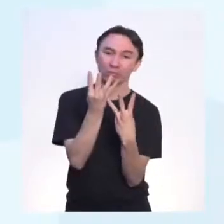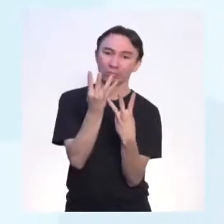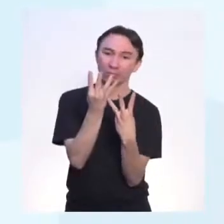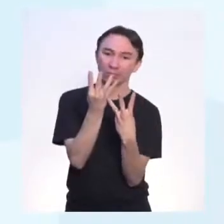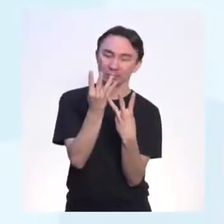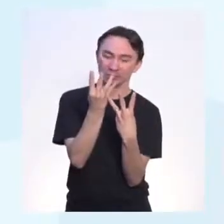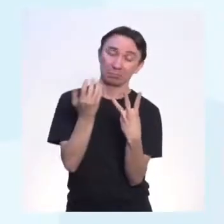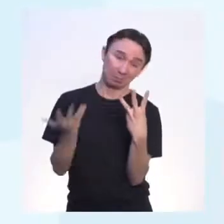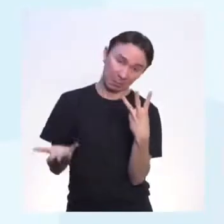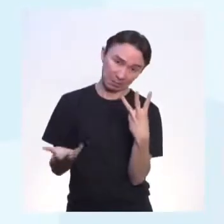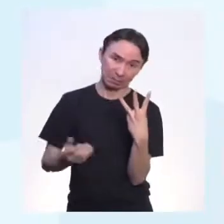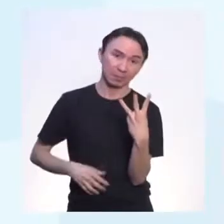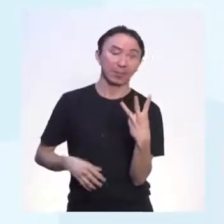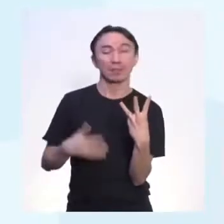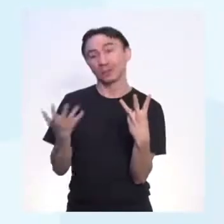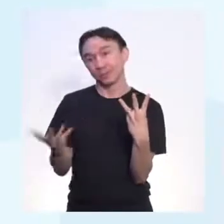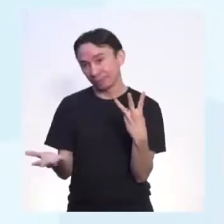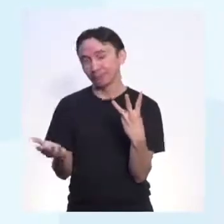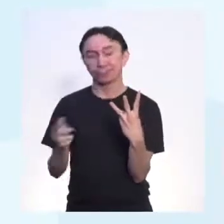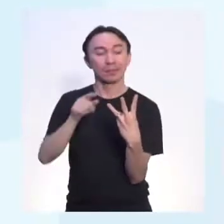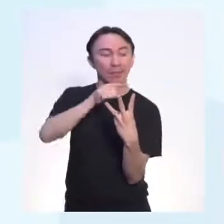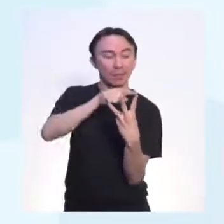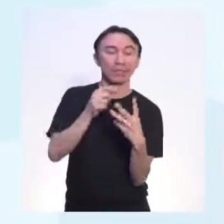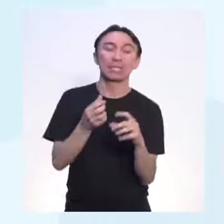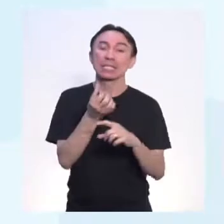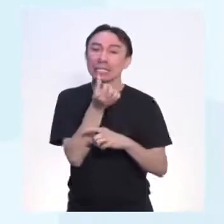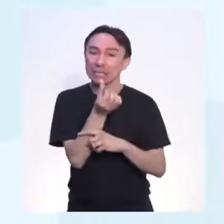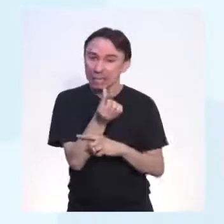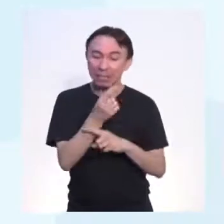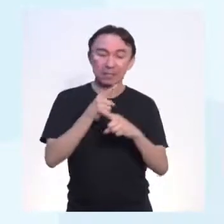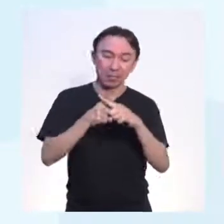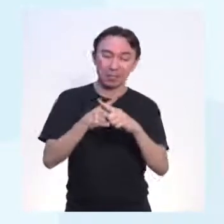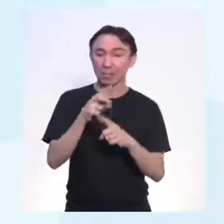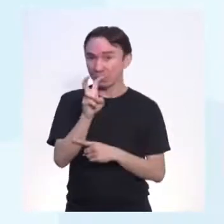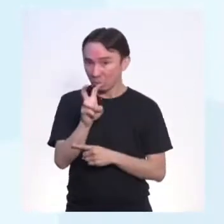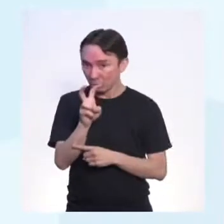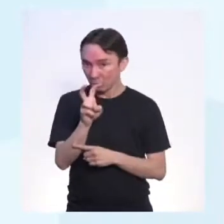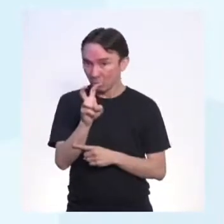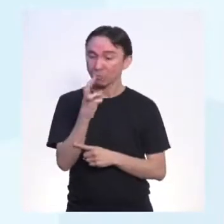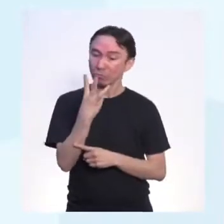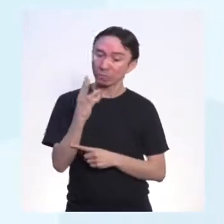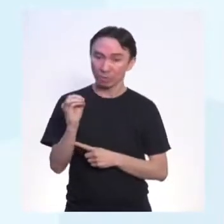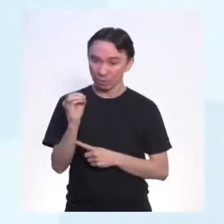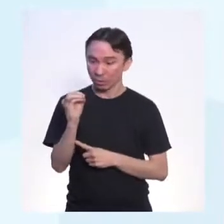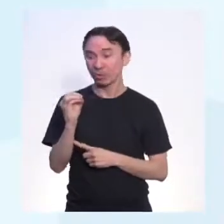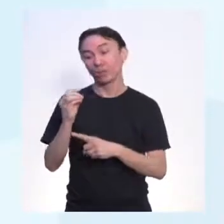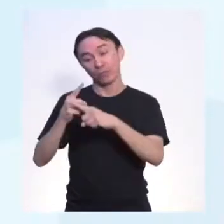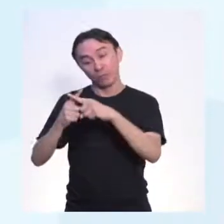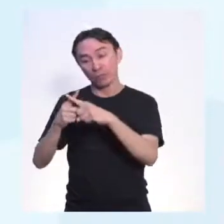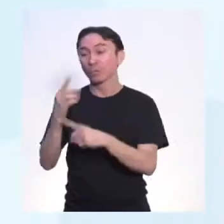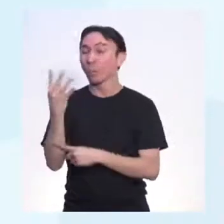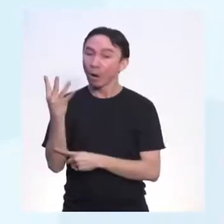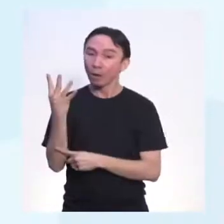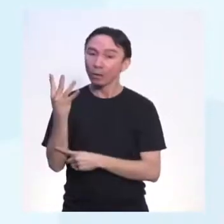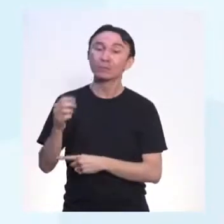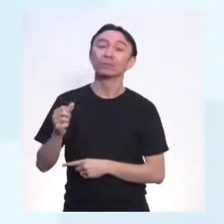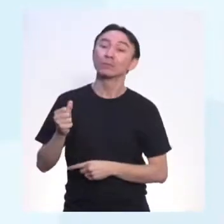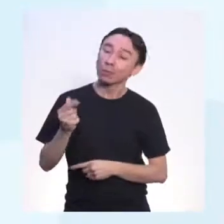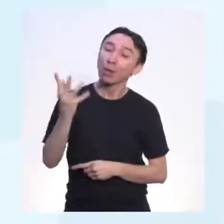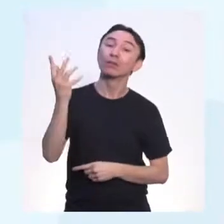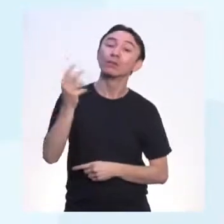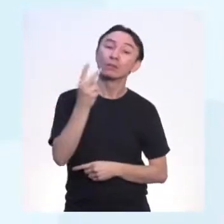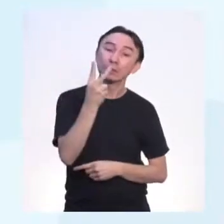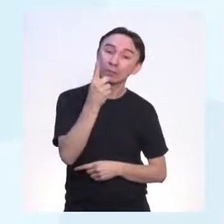última posição. Então, vamos lá. 6 vezes 5, 30. 30 vezes 4,